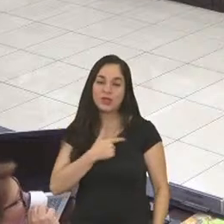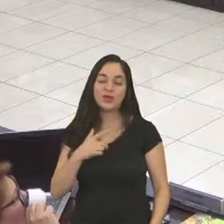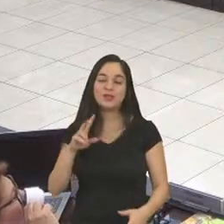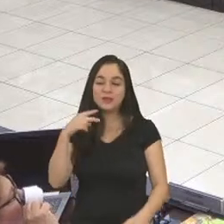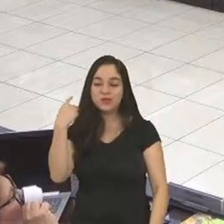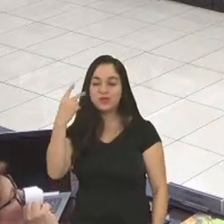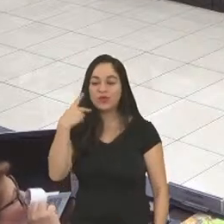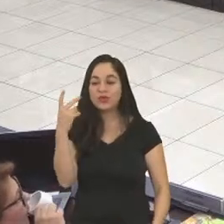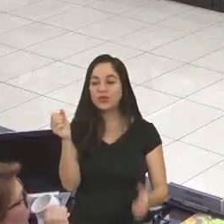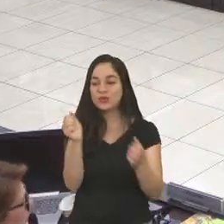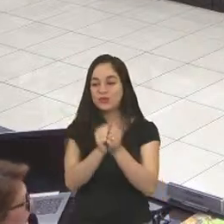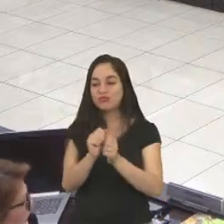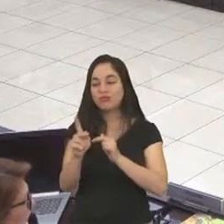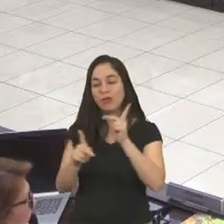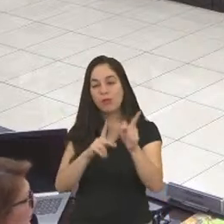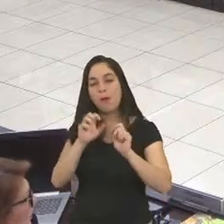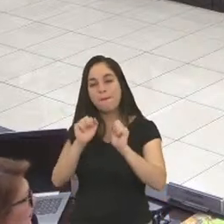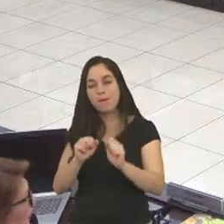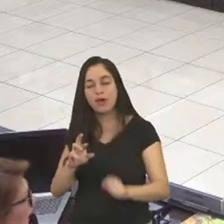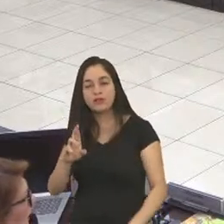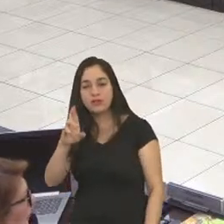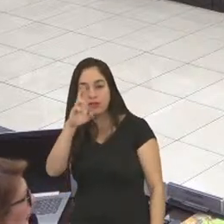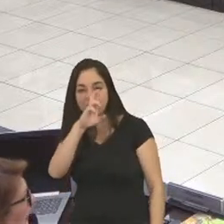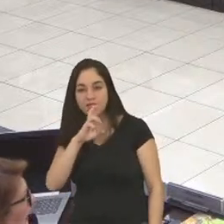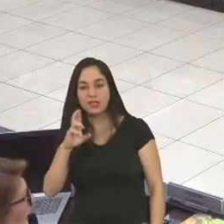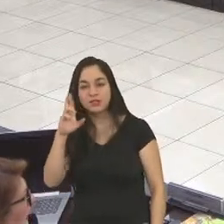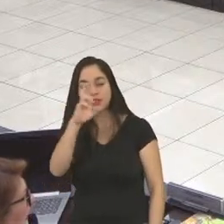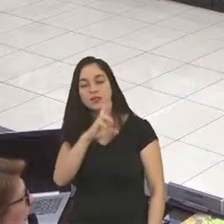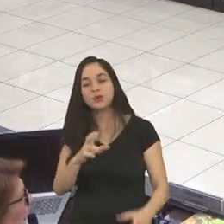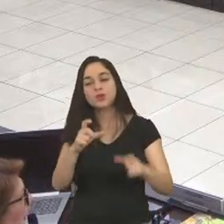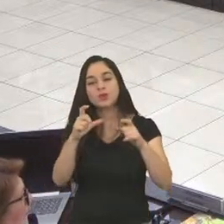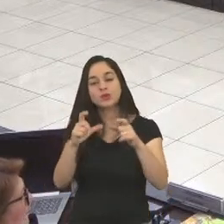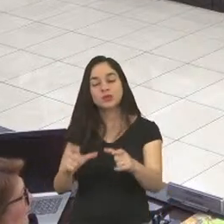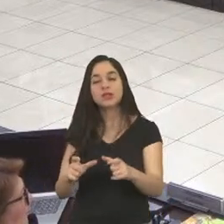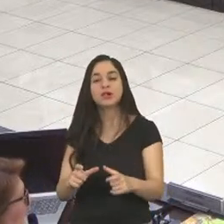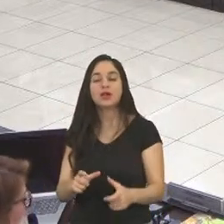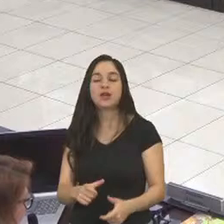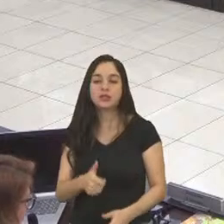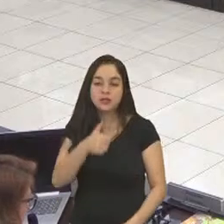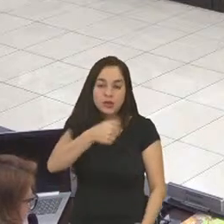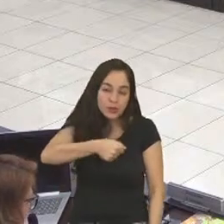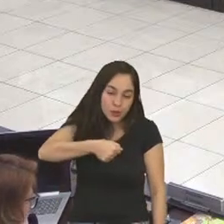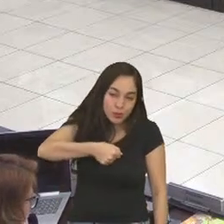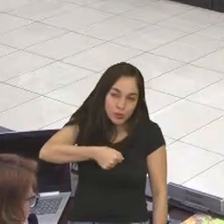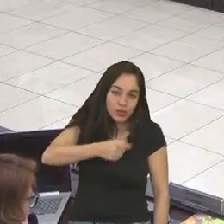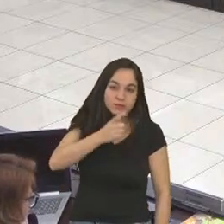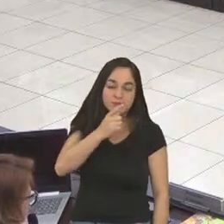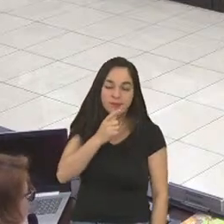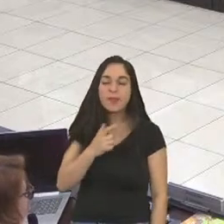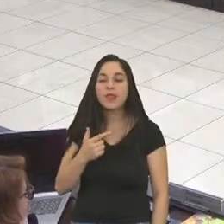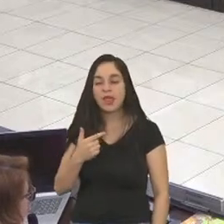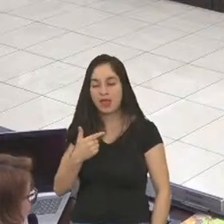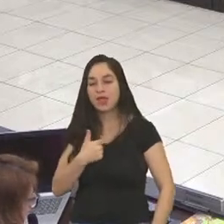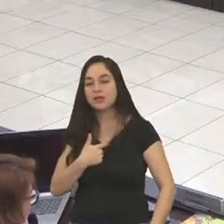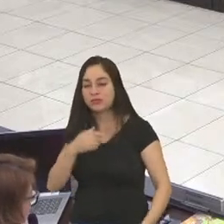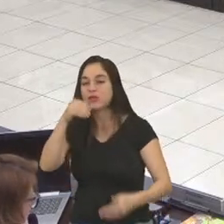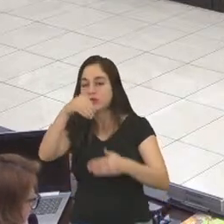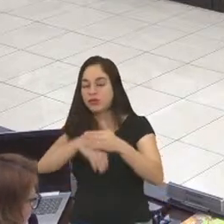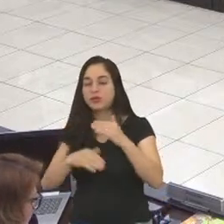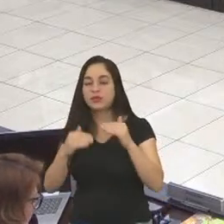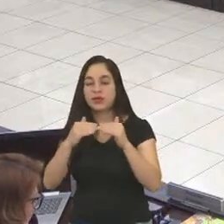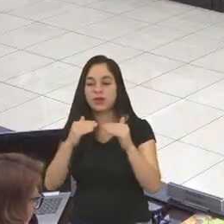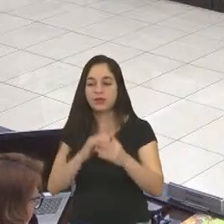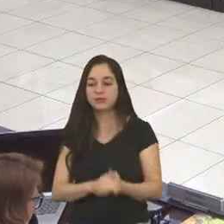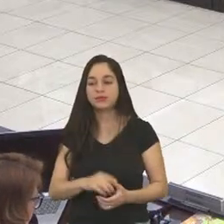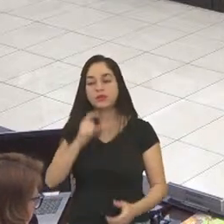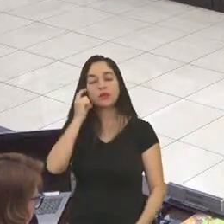à população, possa fazer a fiscalização desses bebedouros aí, que é um patrimônio público aí. Sou favorável ao projeto. Como vota o vereador